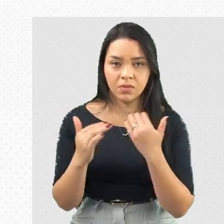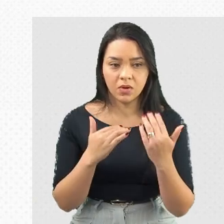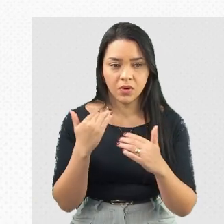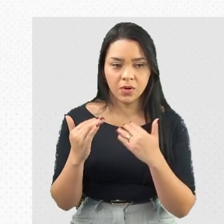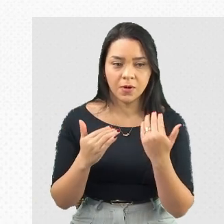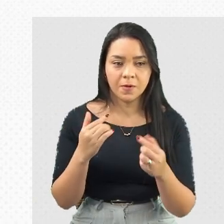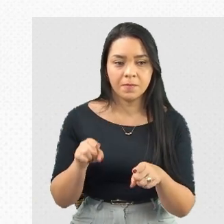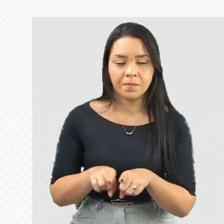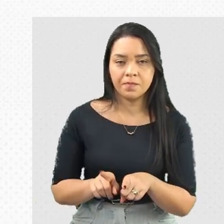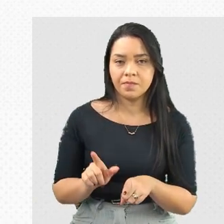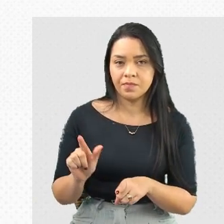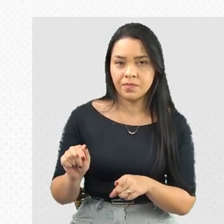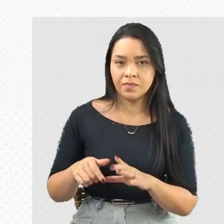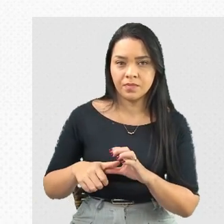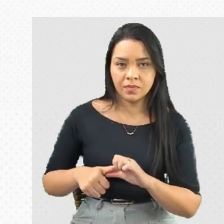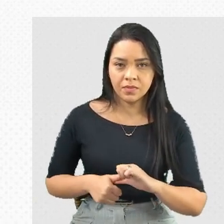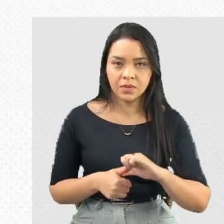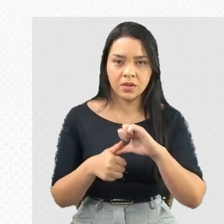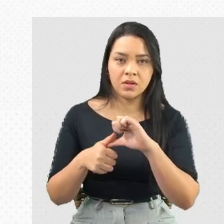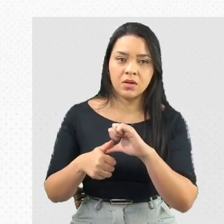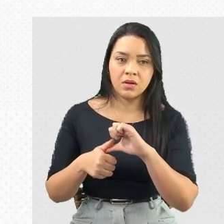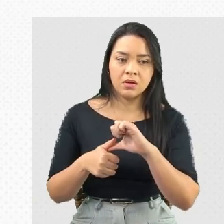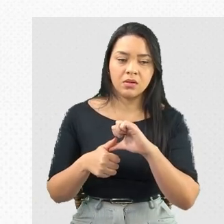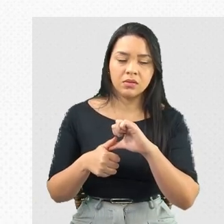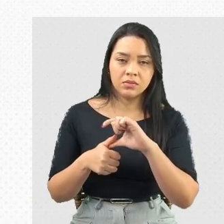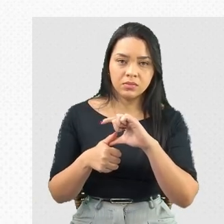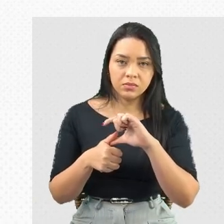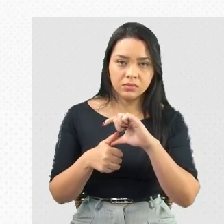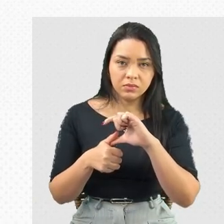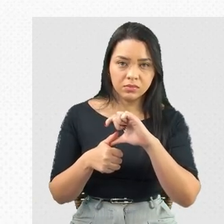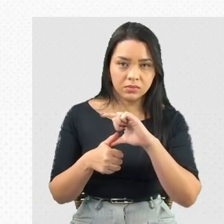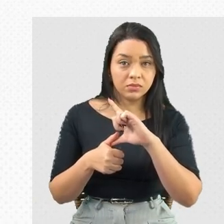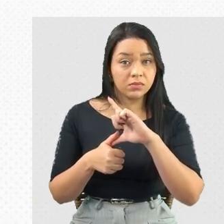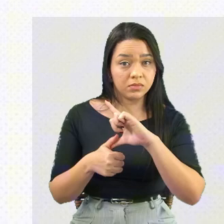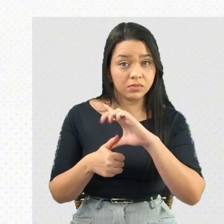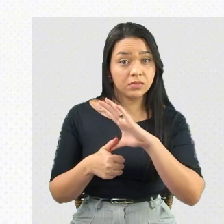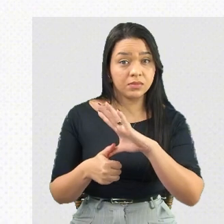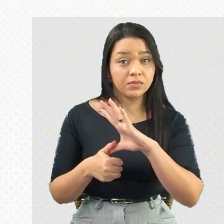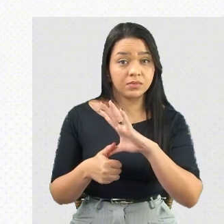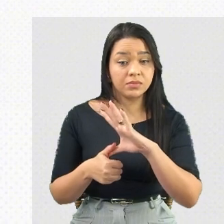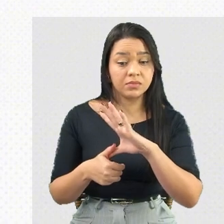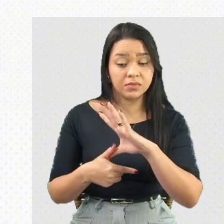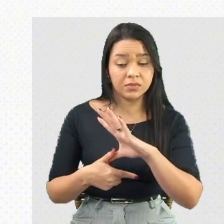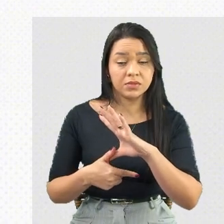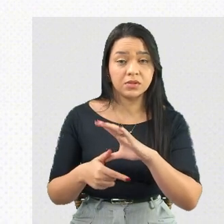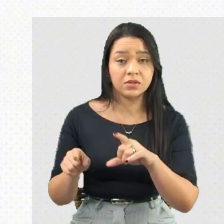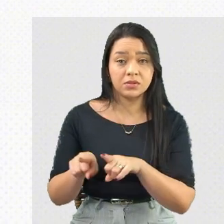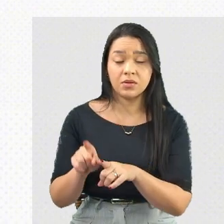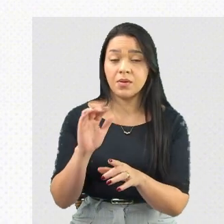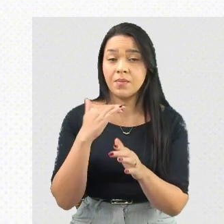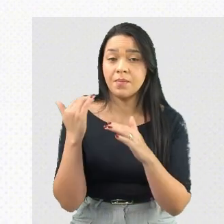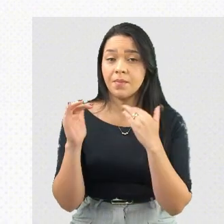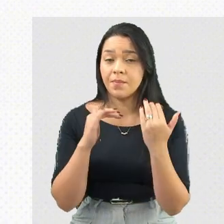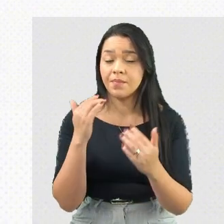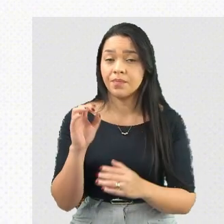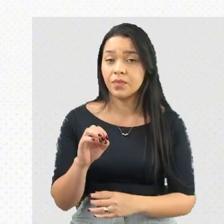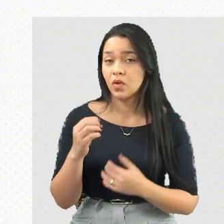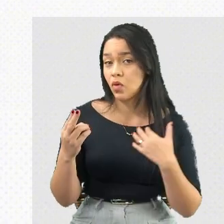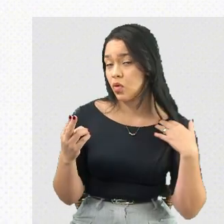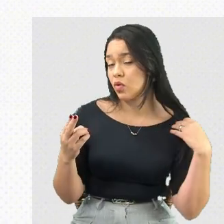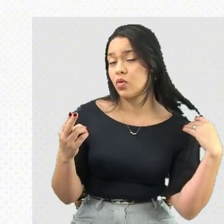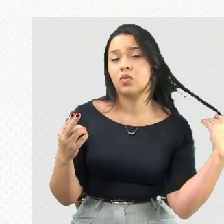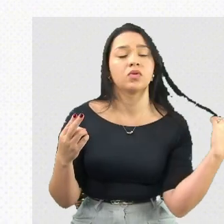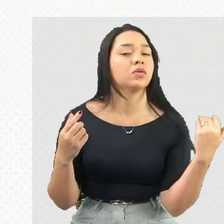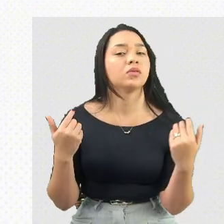sobretudo os que saem da América Central e que saem daqui da América Latina, tá? Morrem no meio do caminho ou não